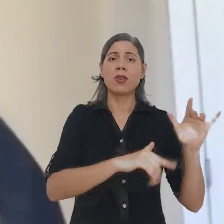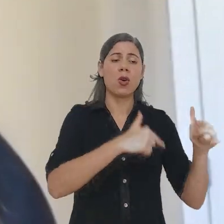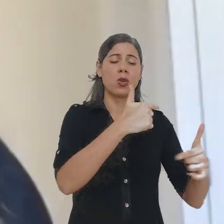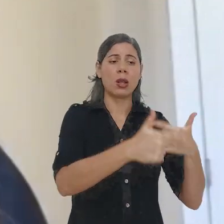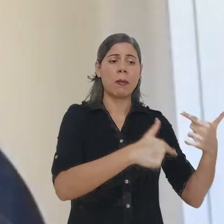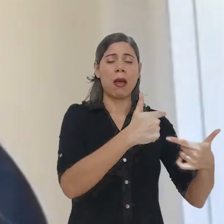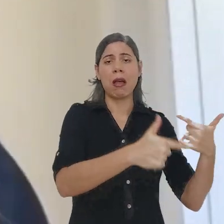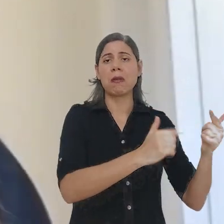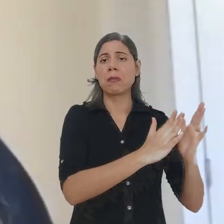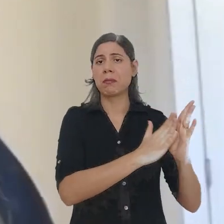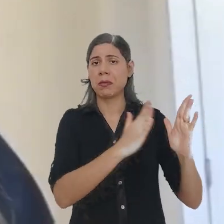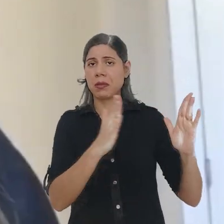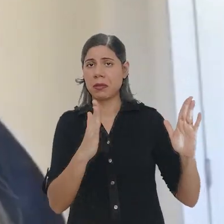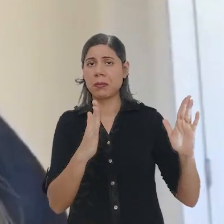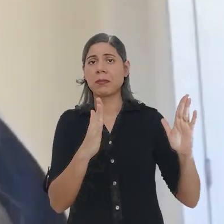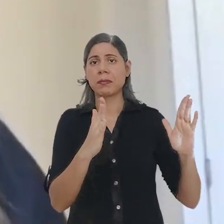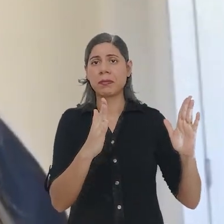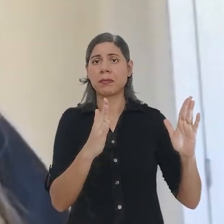lá trabalhando um período.